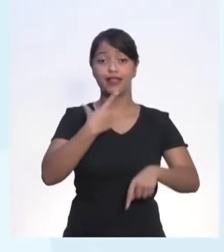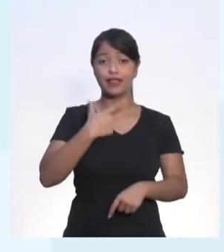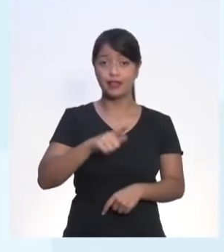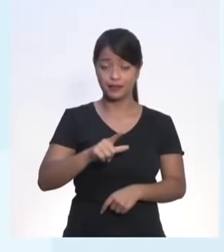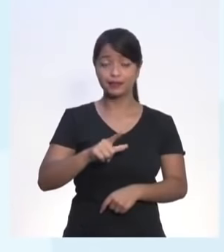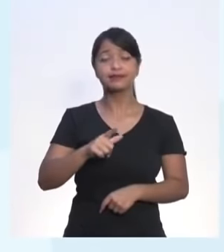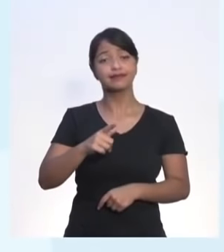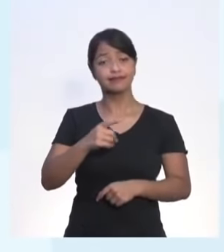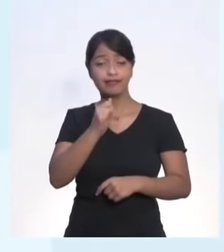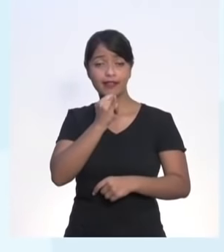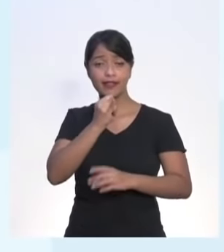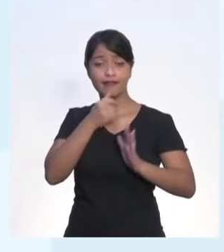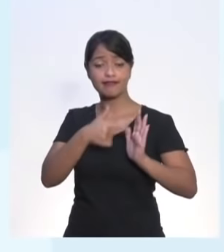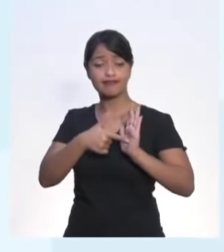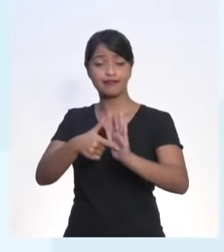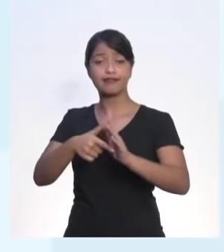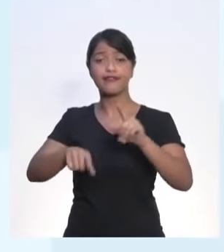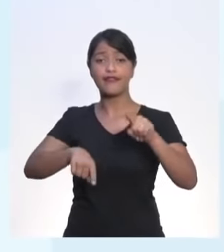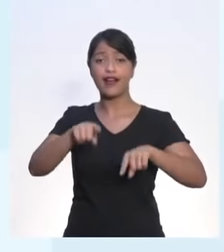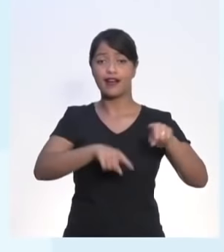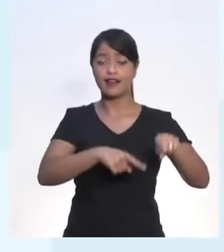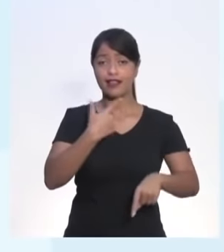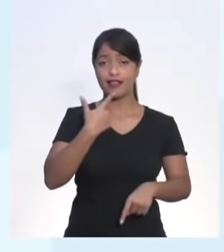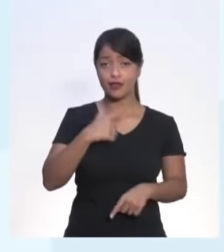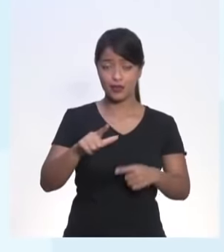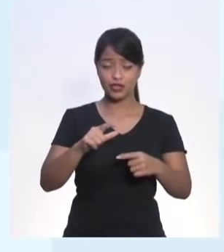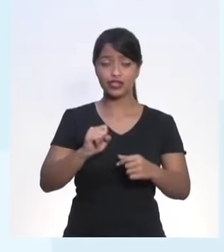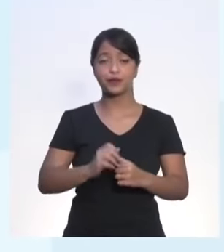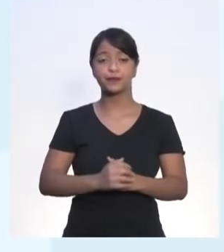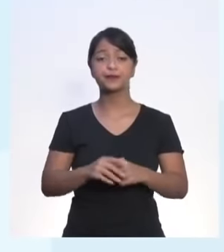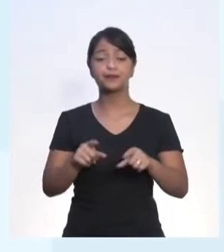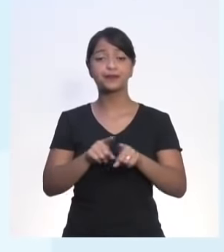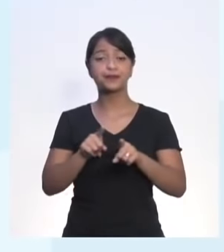das variações linguísticas e dar destaque à valorização